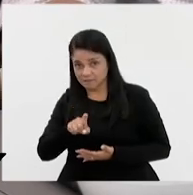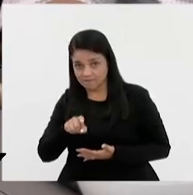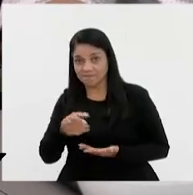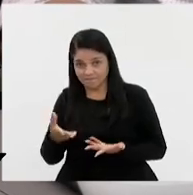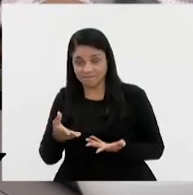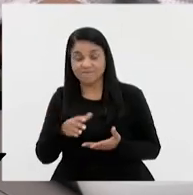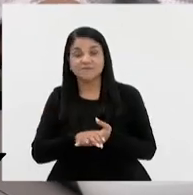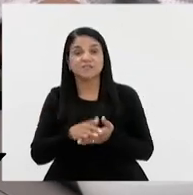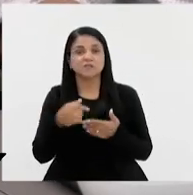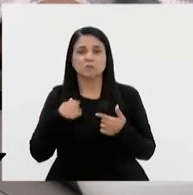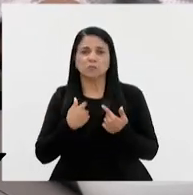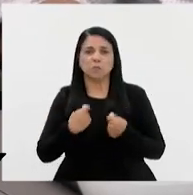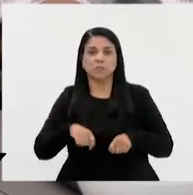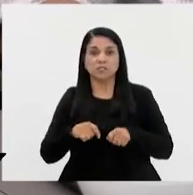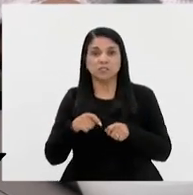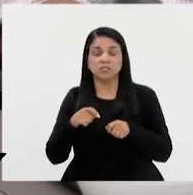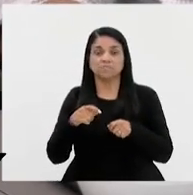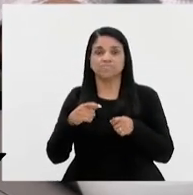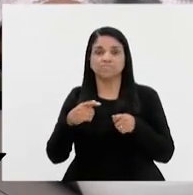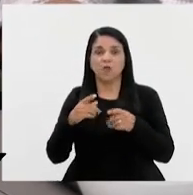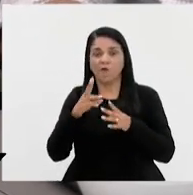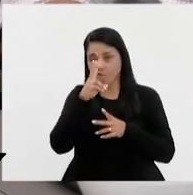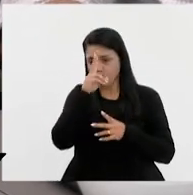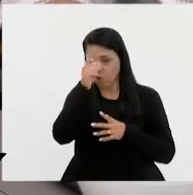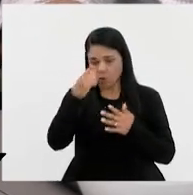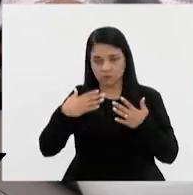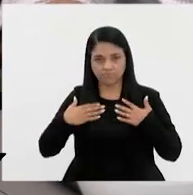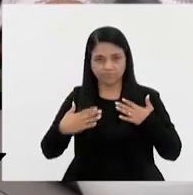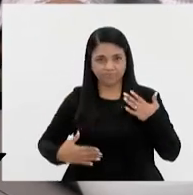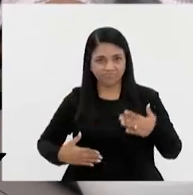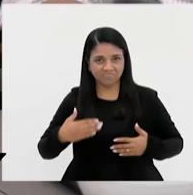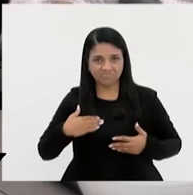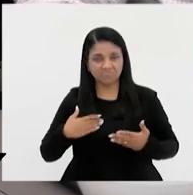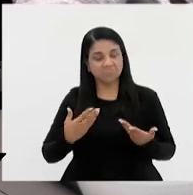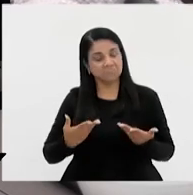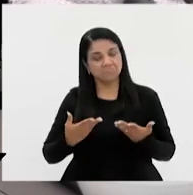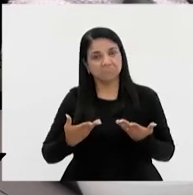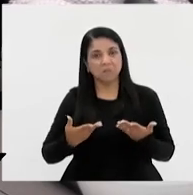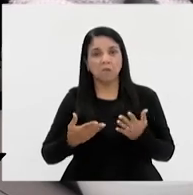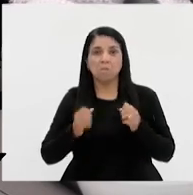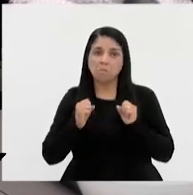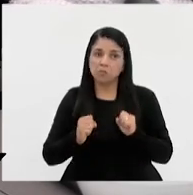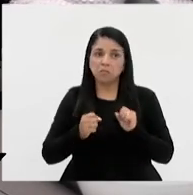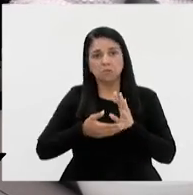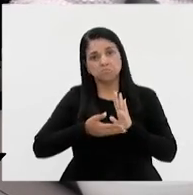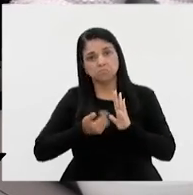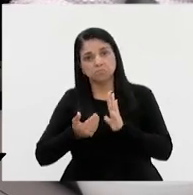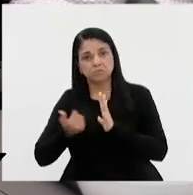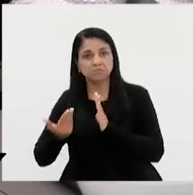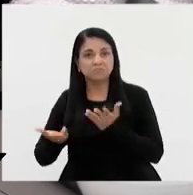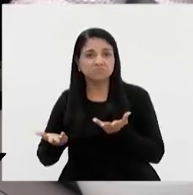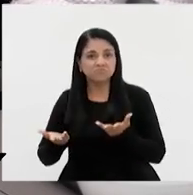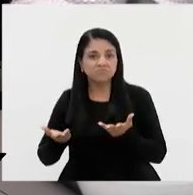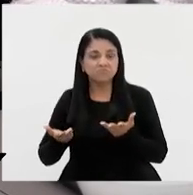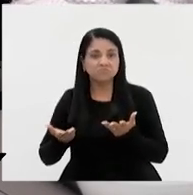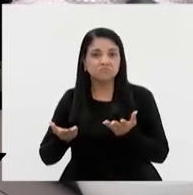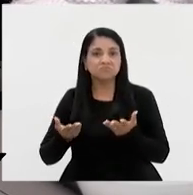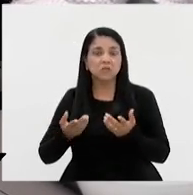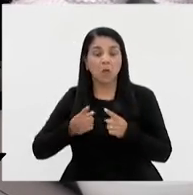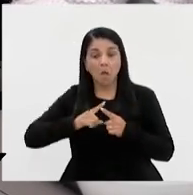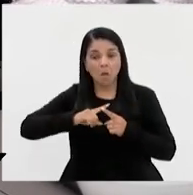da força física, eu acho que poderiam ser excluídos disso. Por que você vai